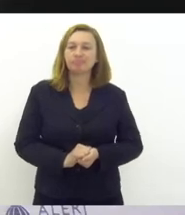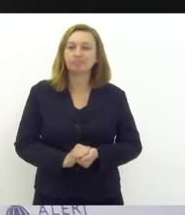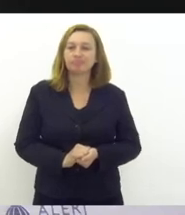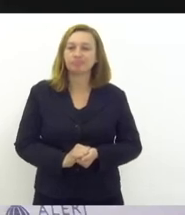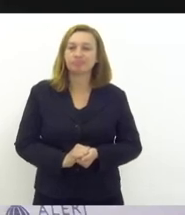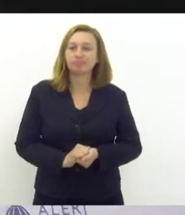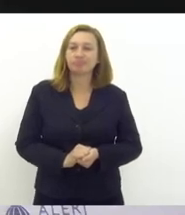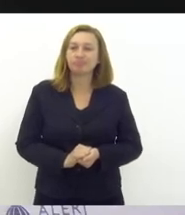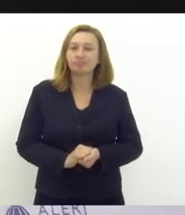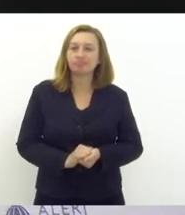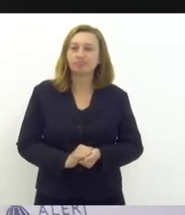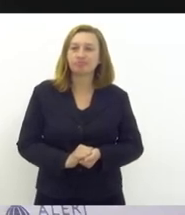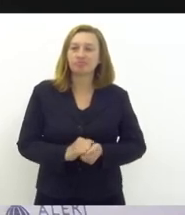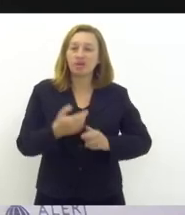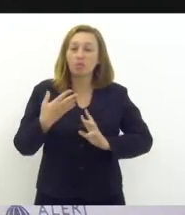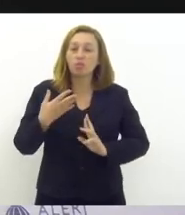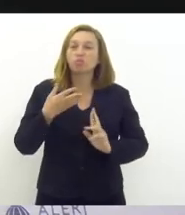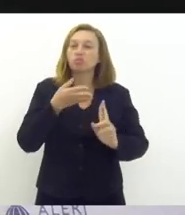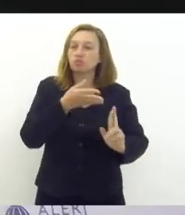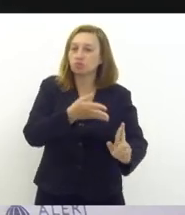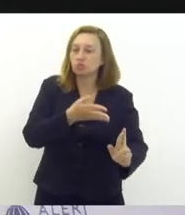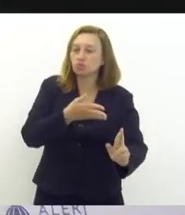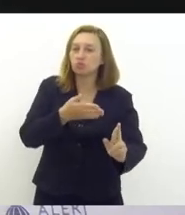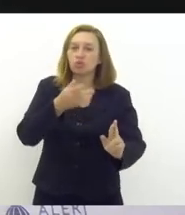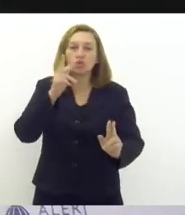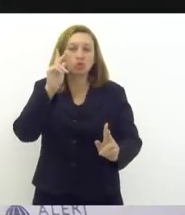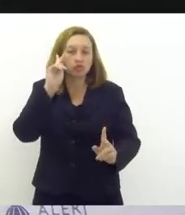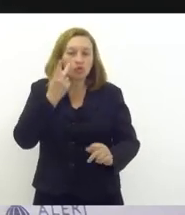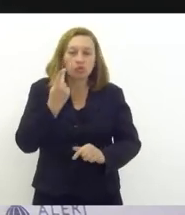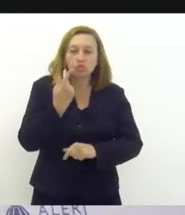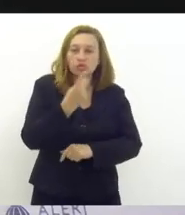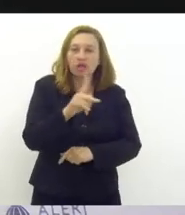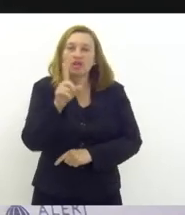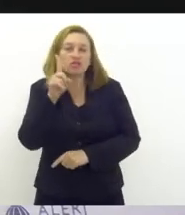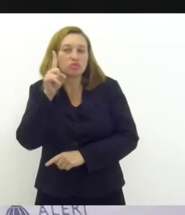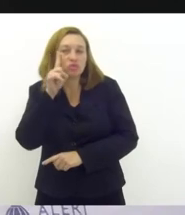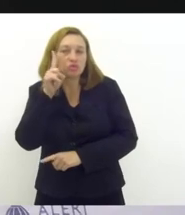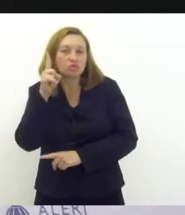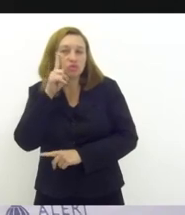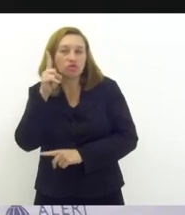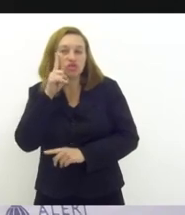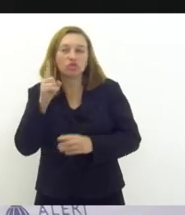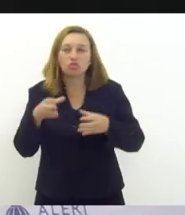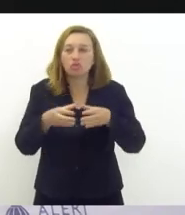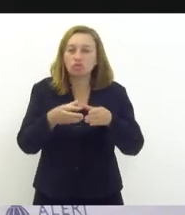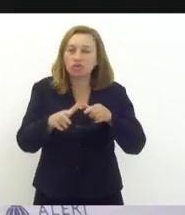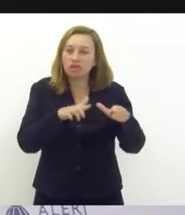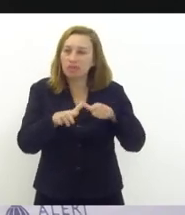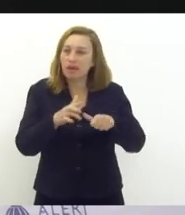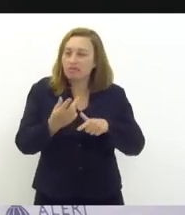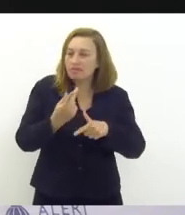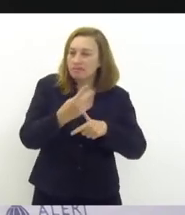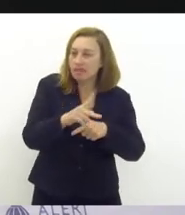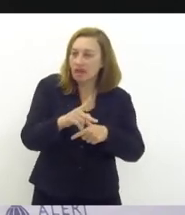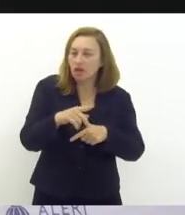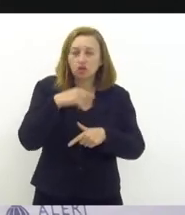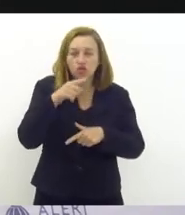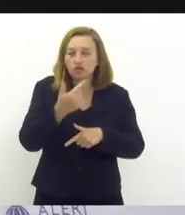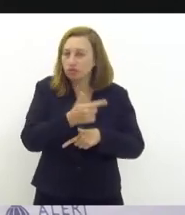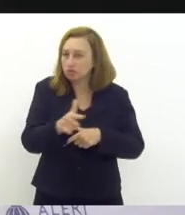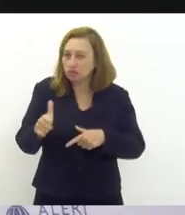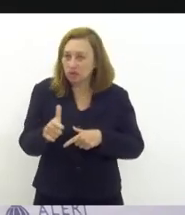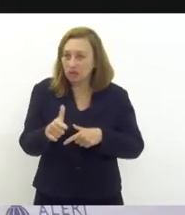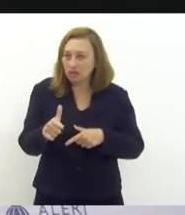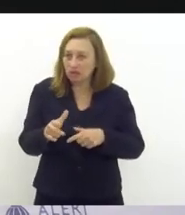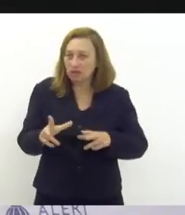né as referências o histórico ali do dia a dia da equipe eh não deixa dúvida alguma